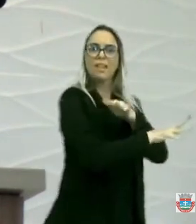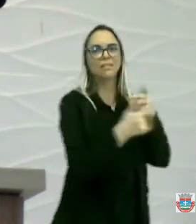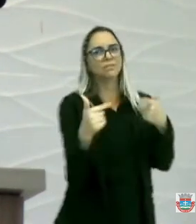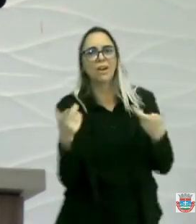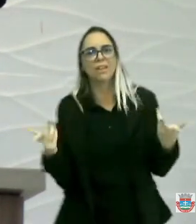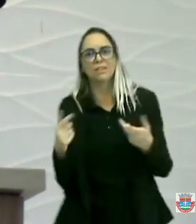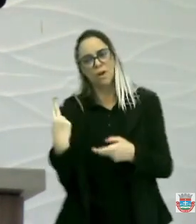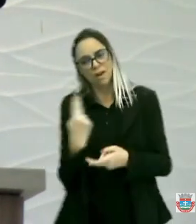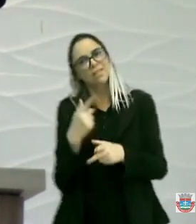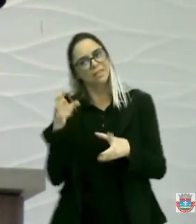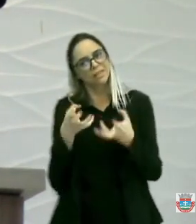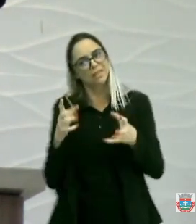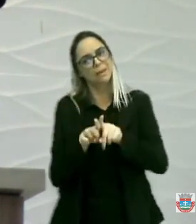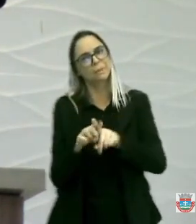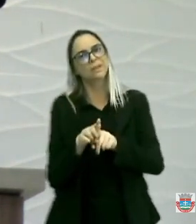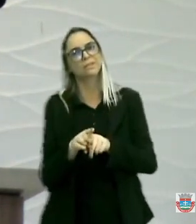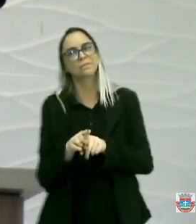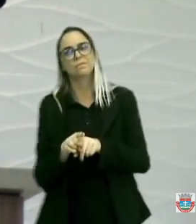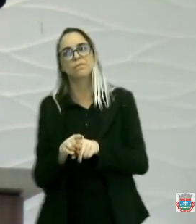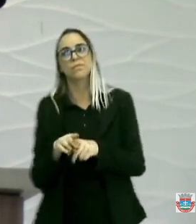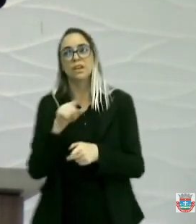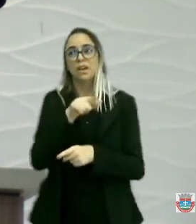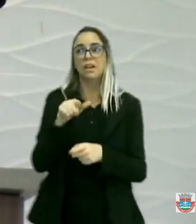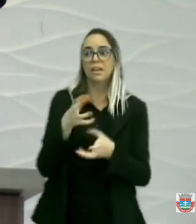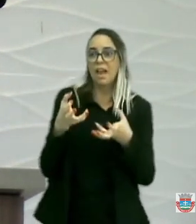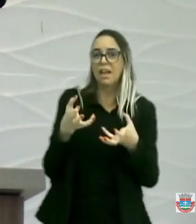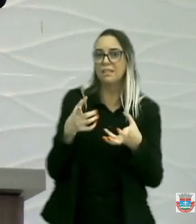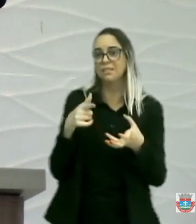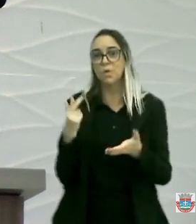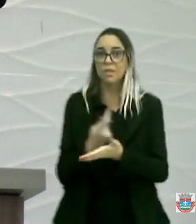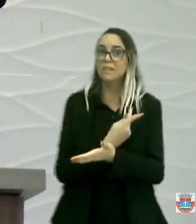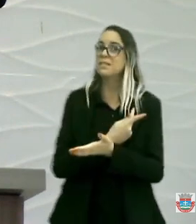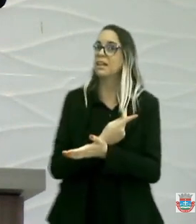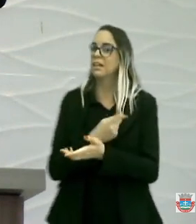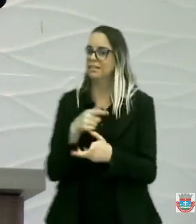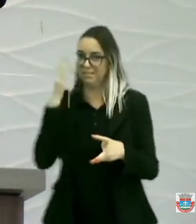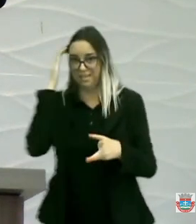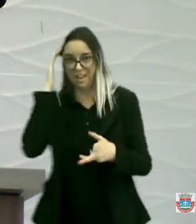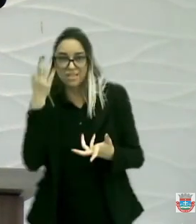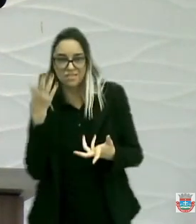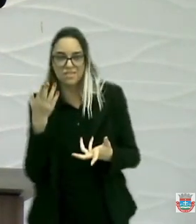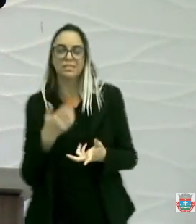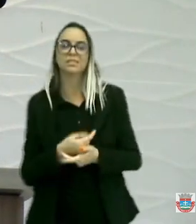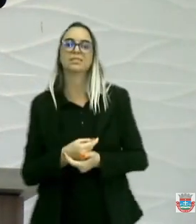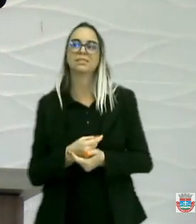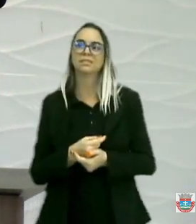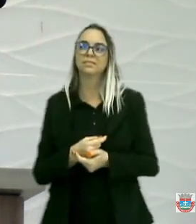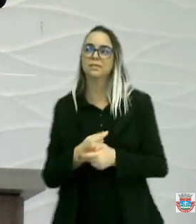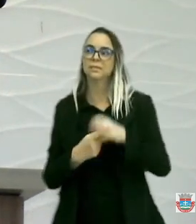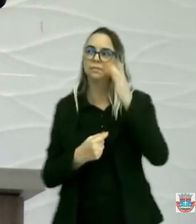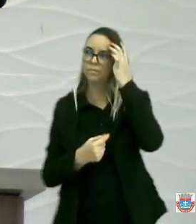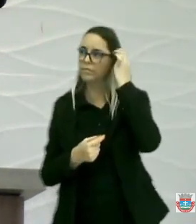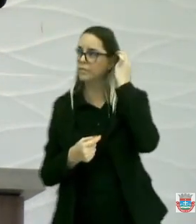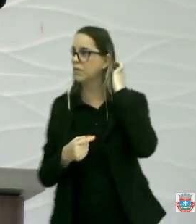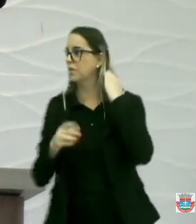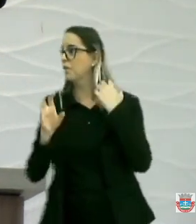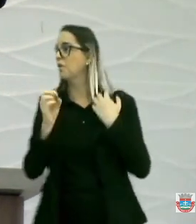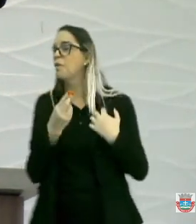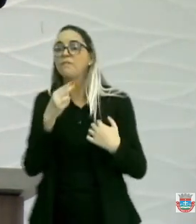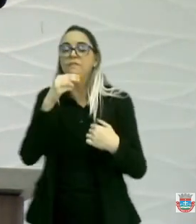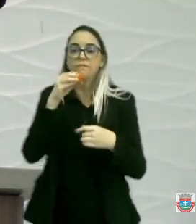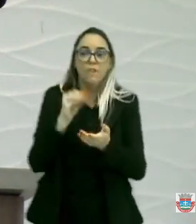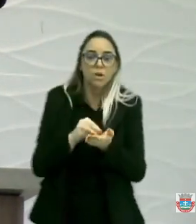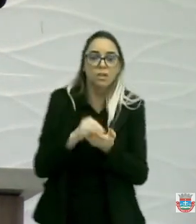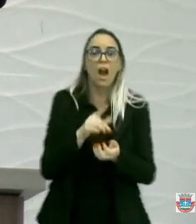queria também. Será que a gente não quer que aconteça isso? Será que a gente não quer que fique faltando